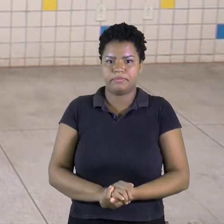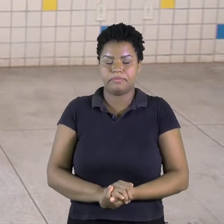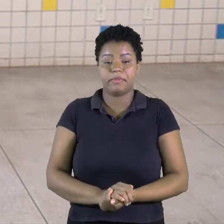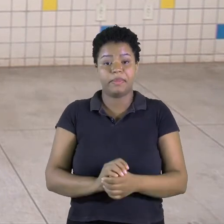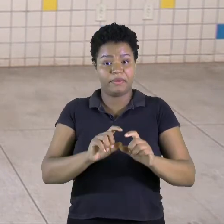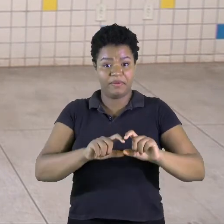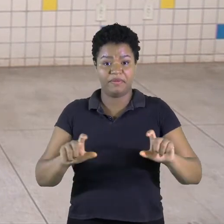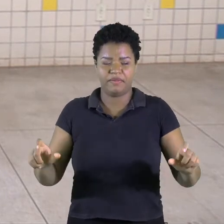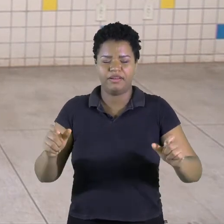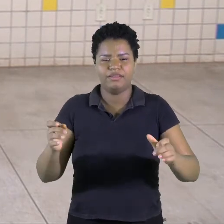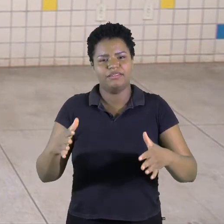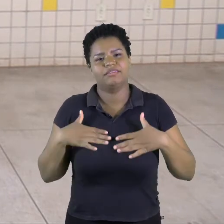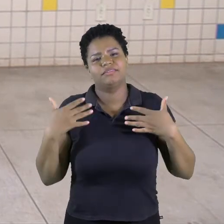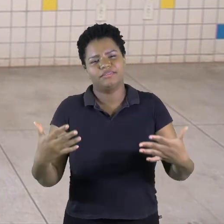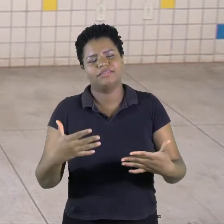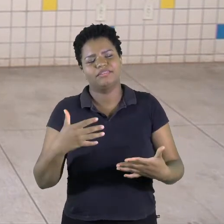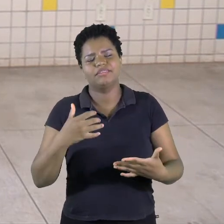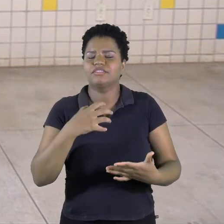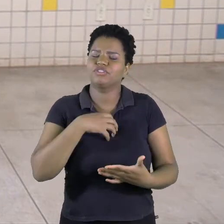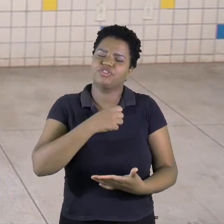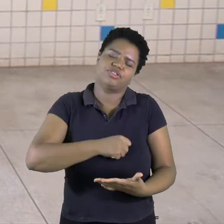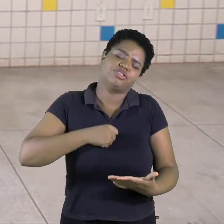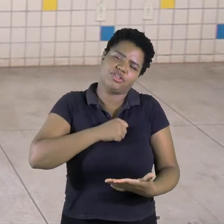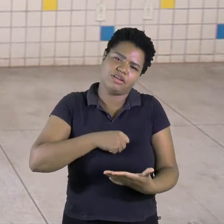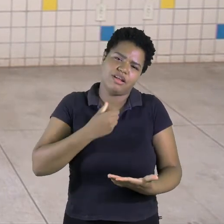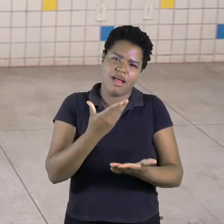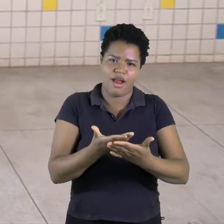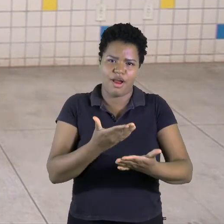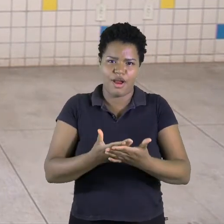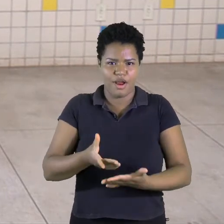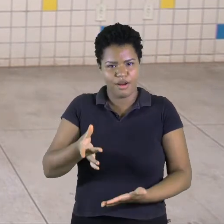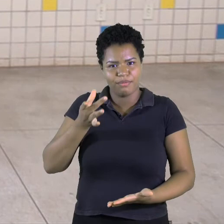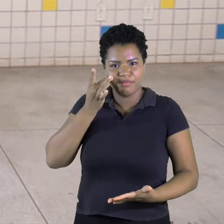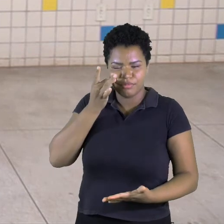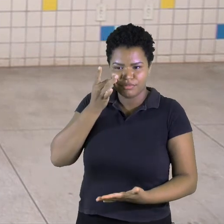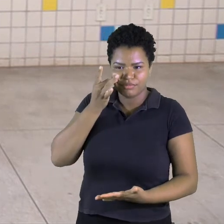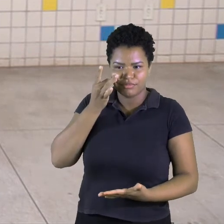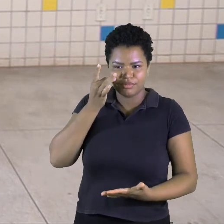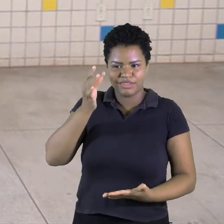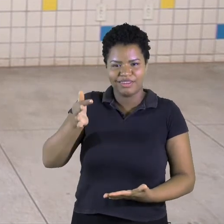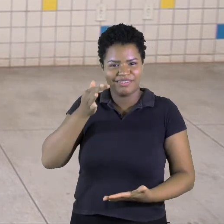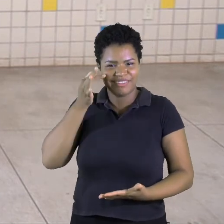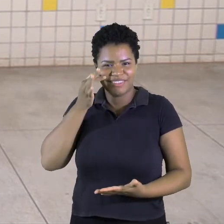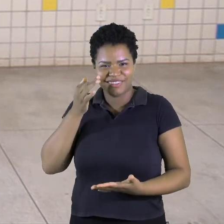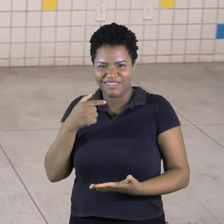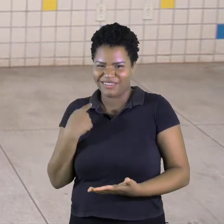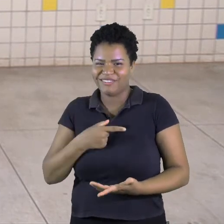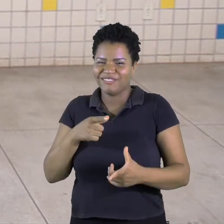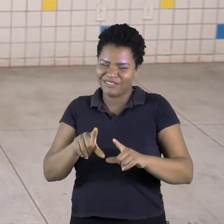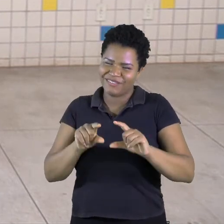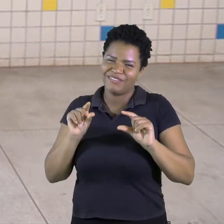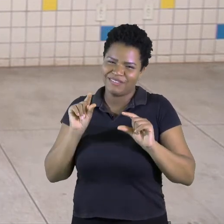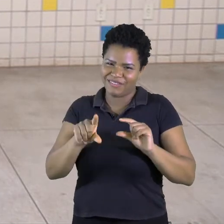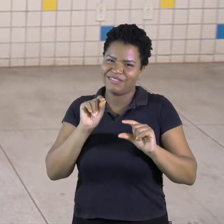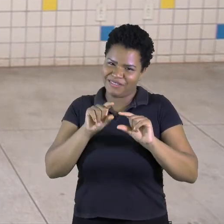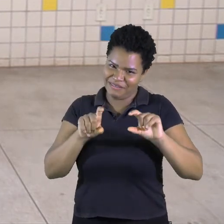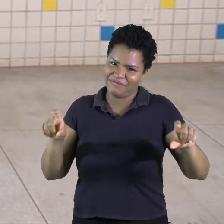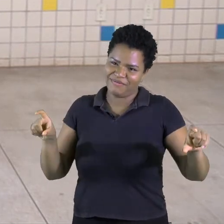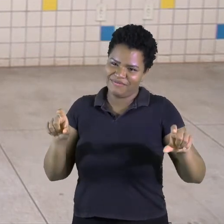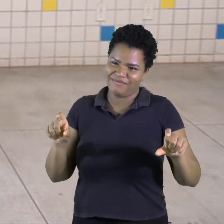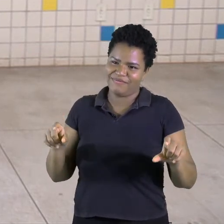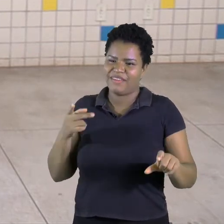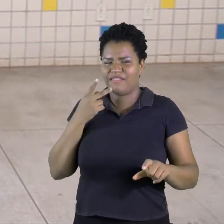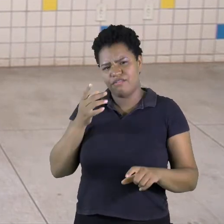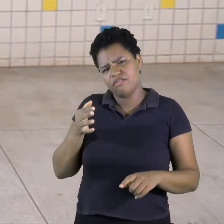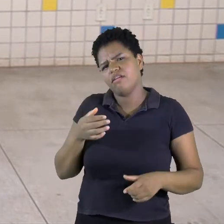frase, de repente, senti saudades das aulas presenciais, a Francisquinha, quando a gente escolheu essa frase, né, Francisquinha? E ela falou, e não é que eu estou